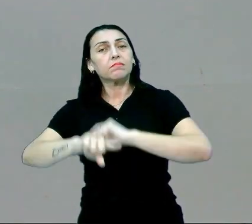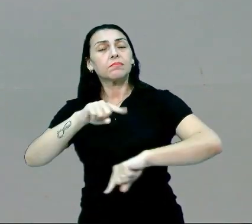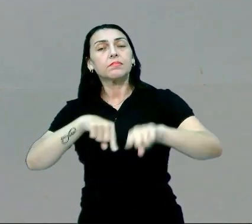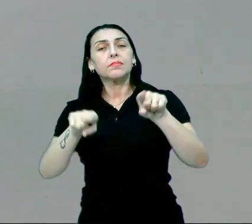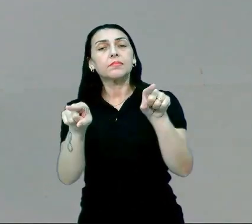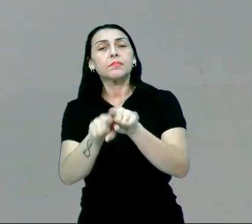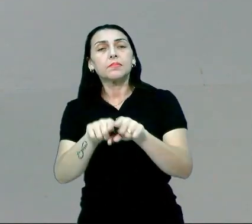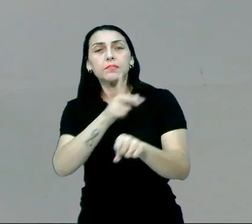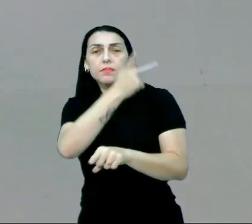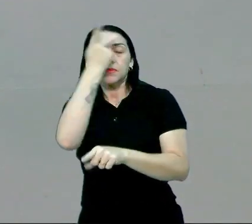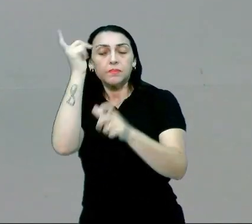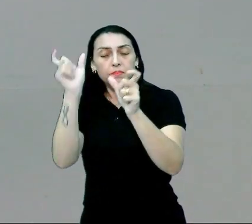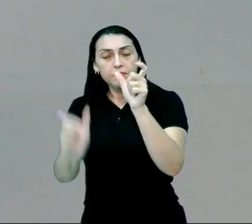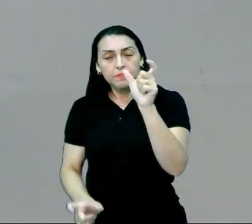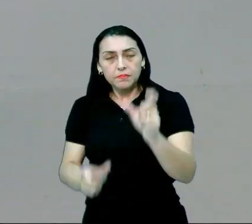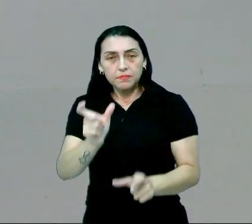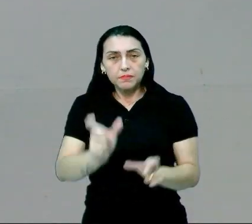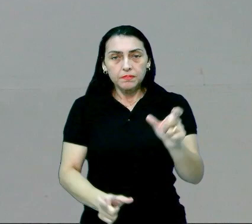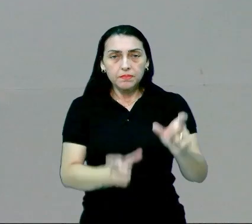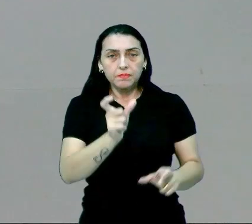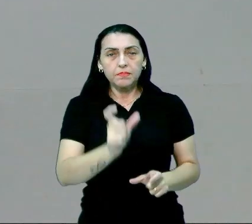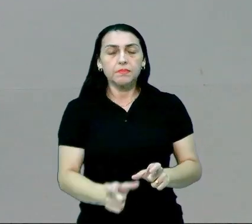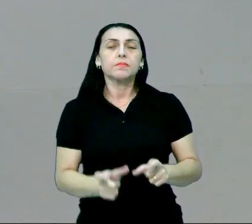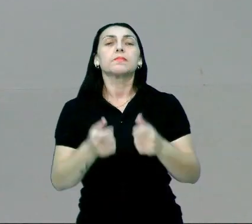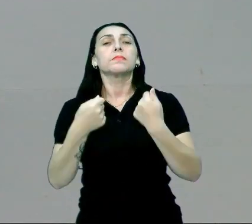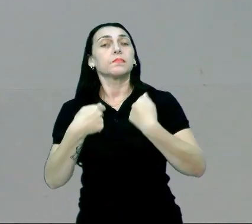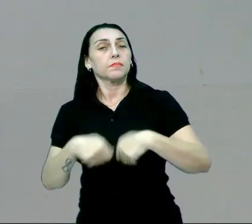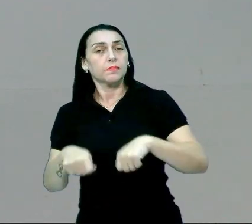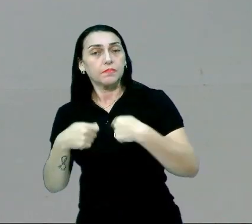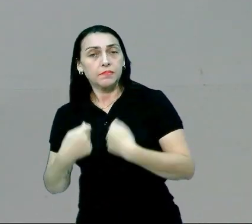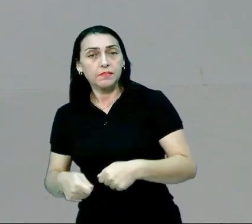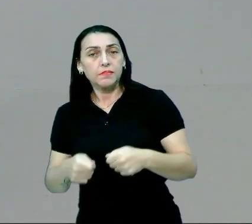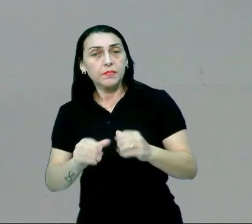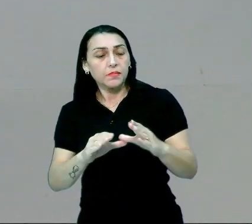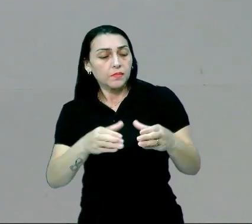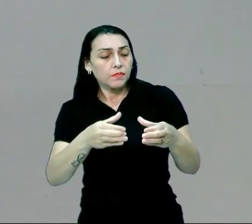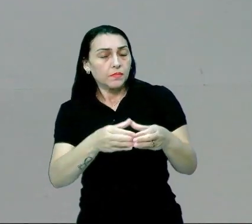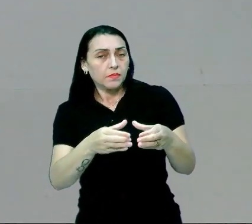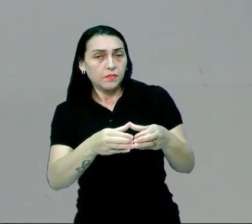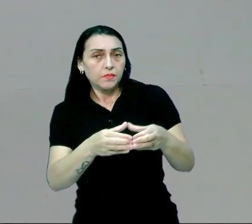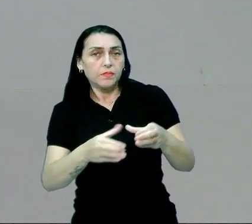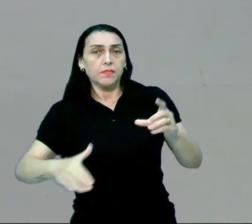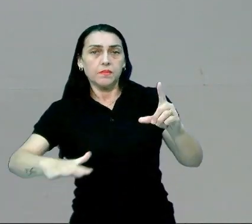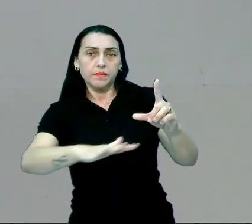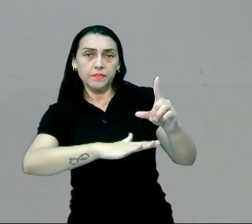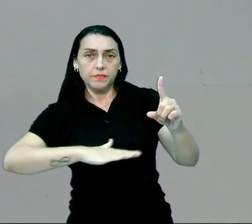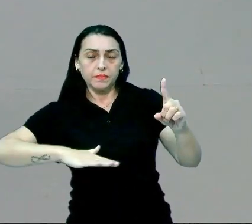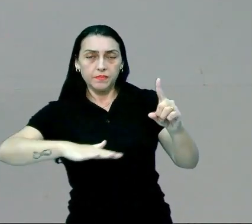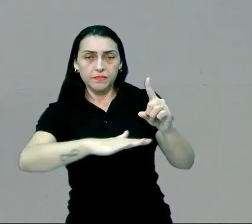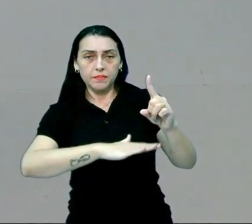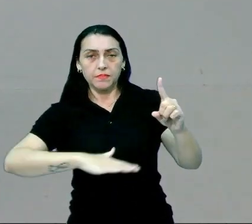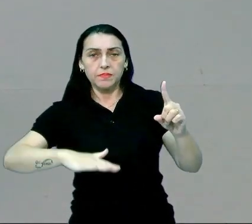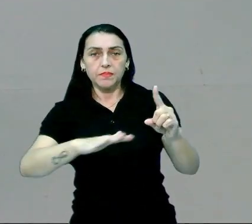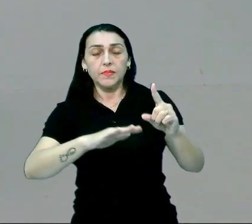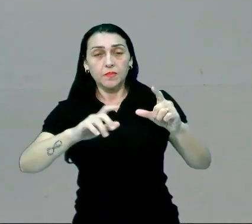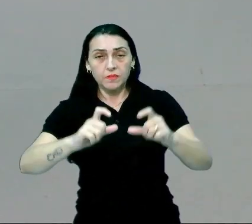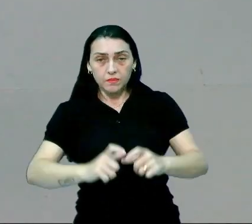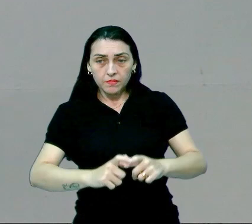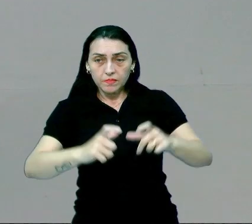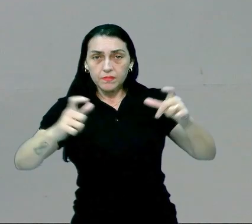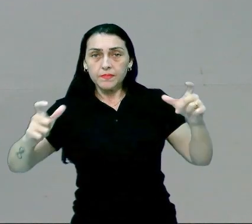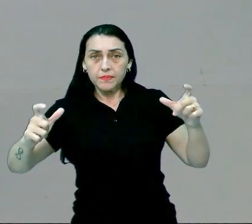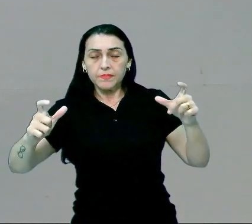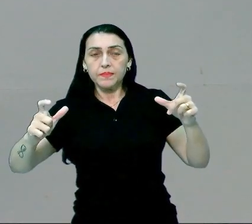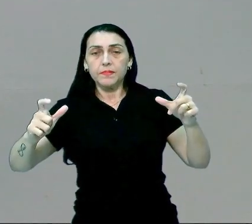não, são pessoas, acabam correspondendo a uma parcela de membros da sociedade que, na maioria